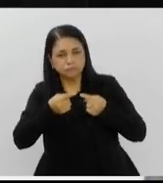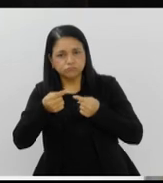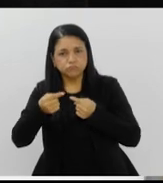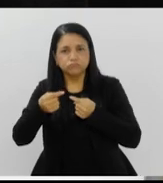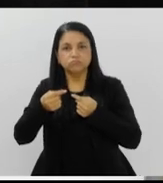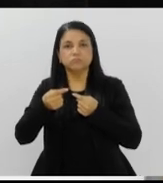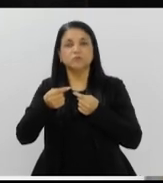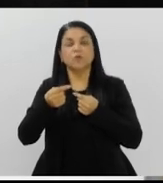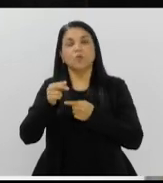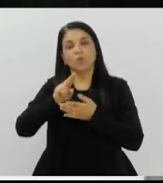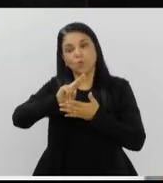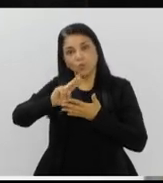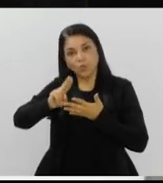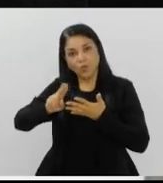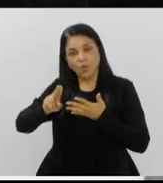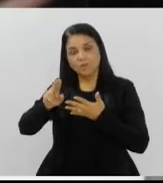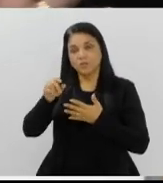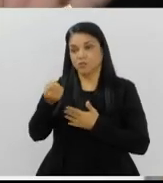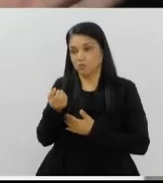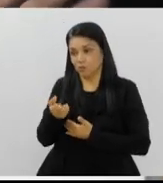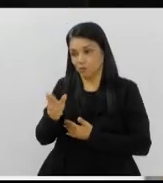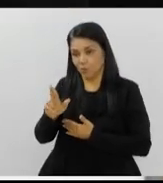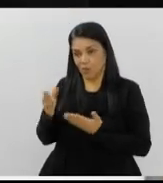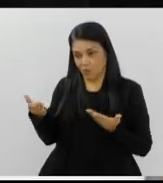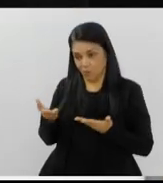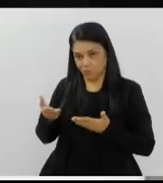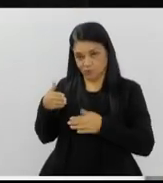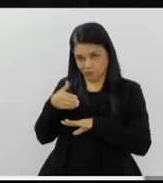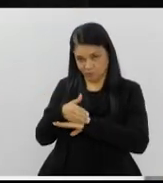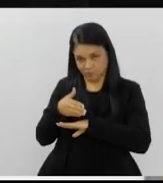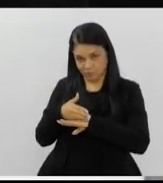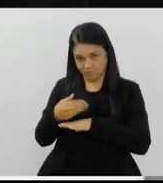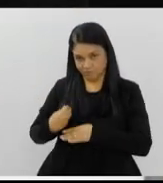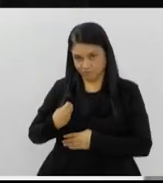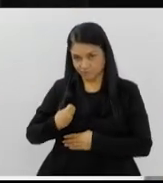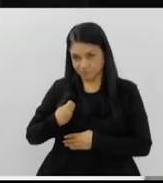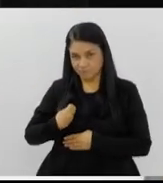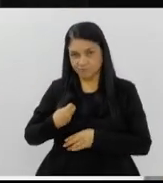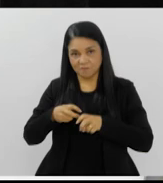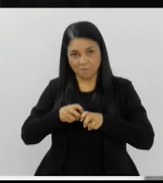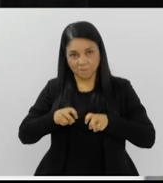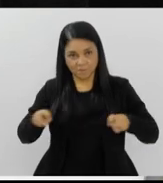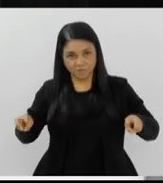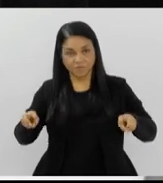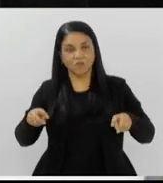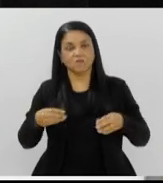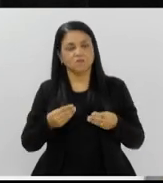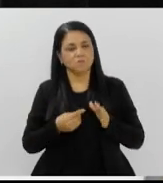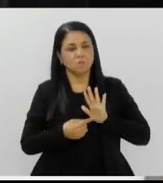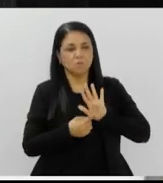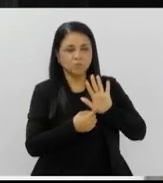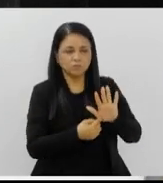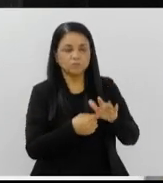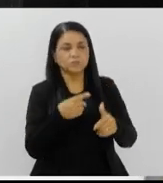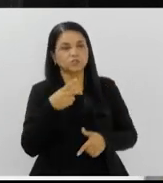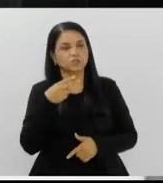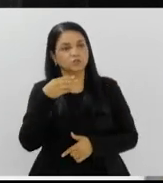das doutoras aqui presentes e de toda essa mesa aqui foram colocados para a Tia Ju e com muito